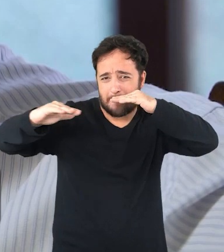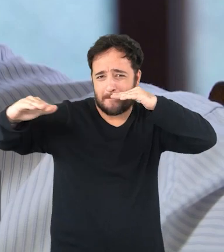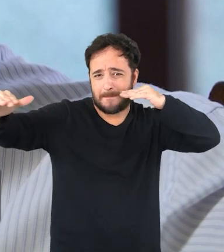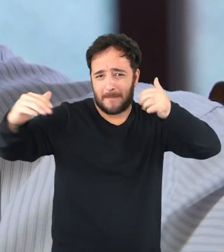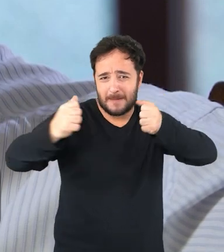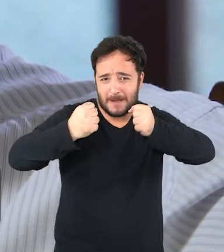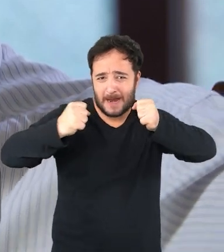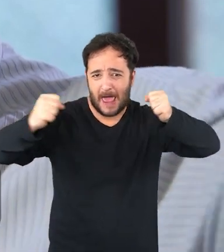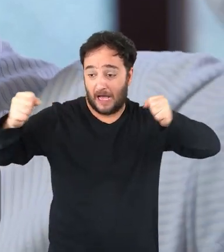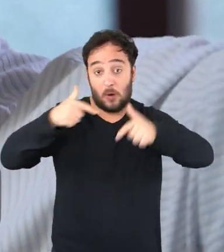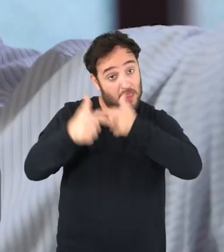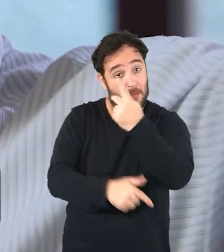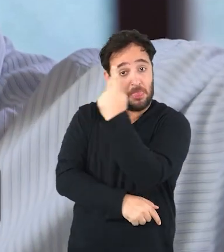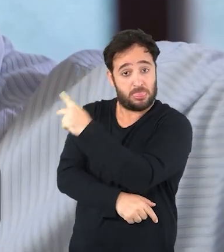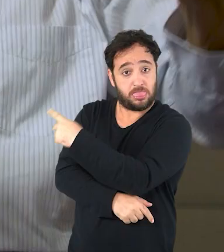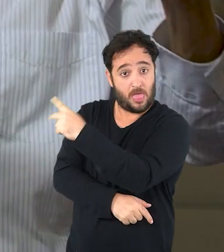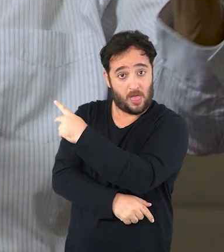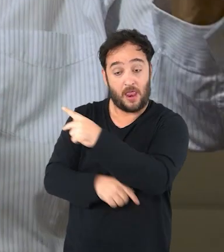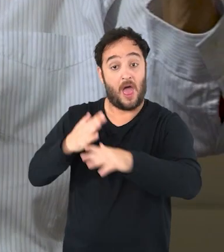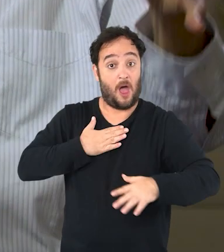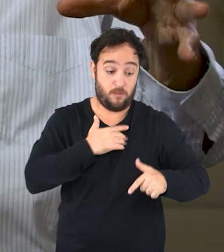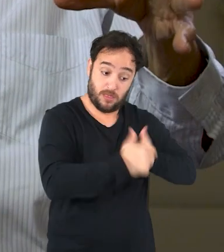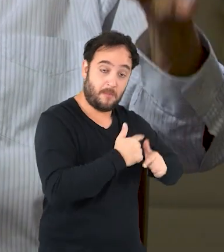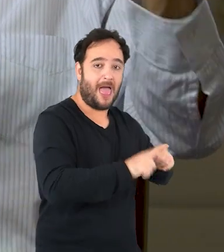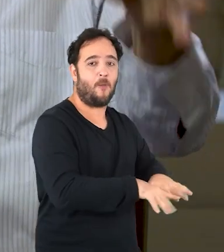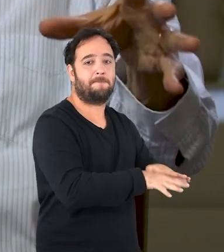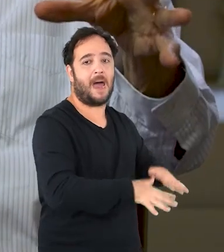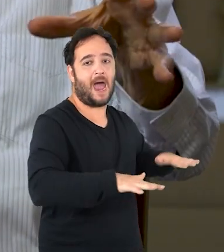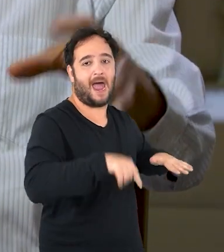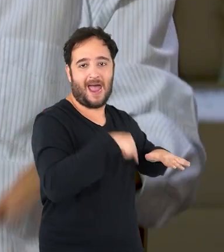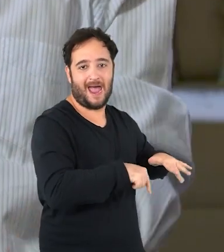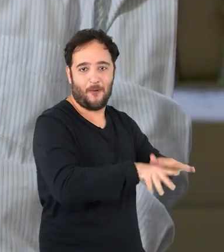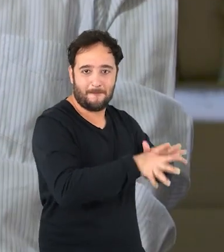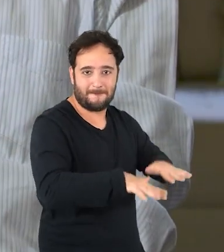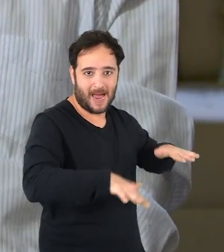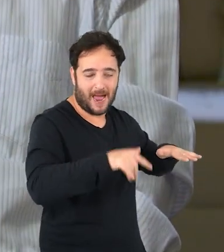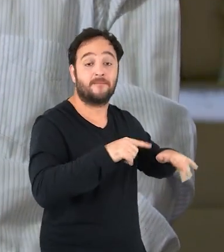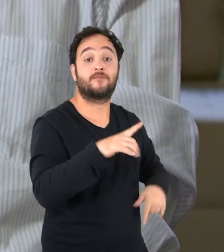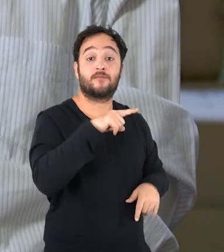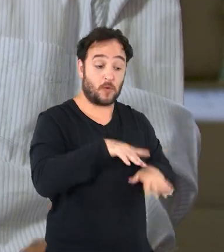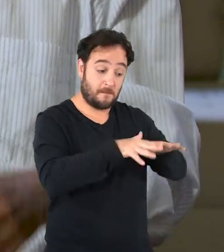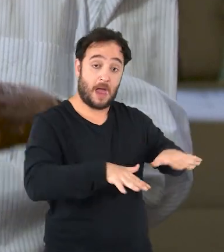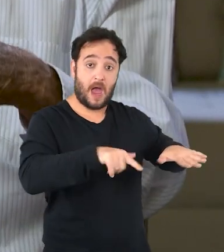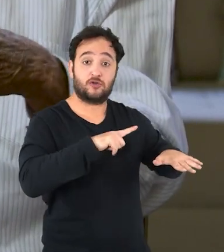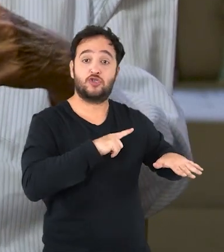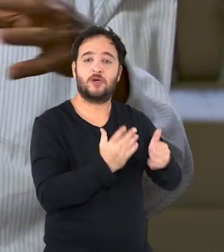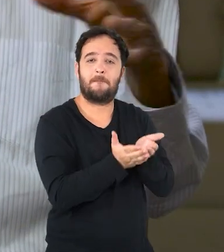era outra superintendência, eles tinham o trabalho deles, né? Meu problema era o mar, eu ficava no mar, né? Nós tínhamos